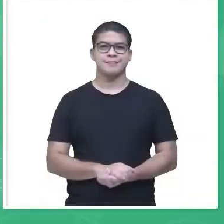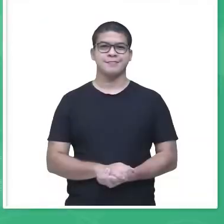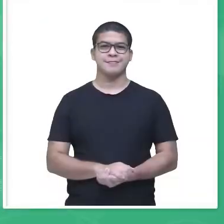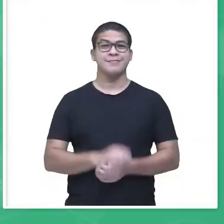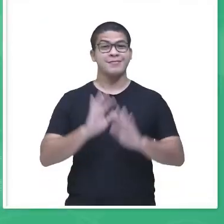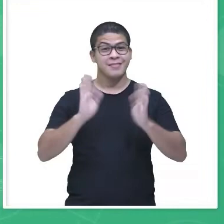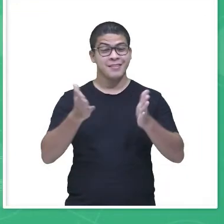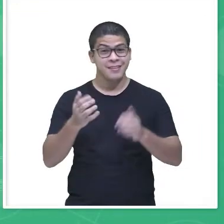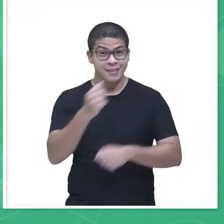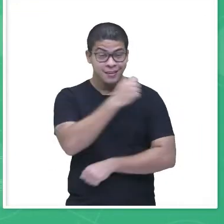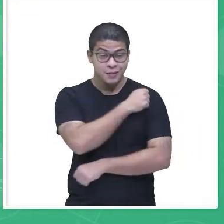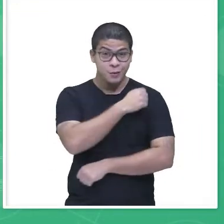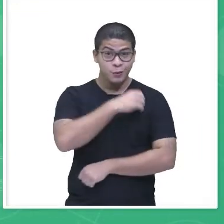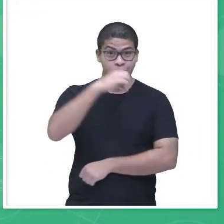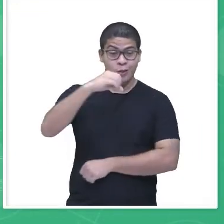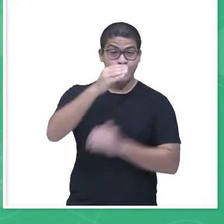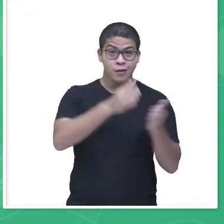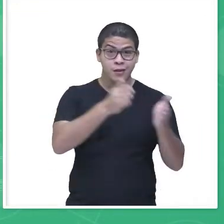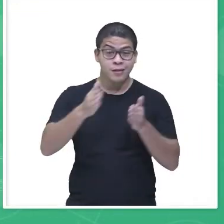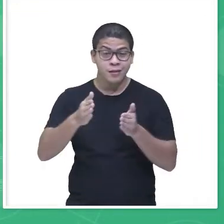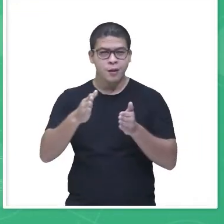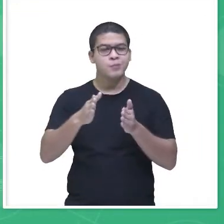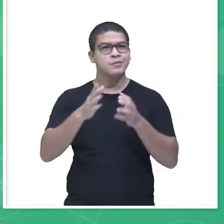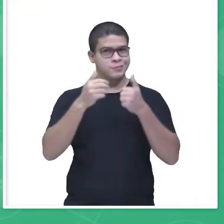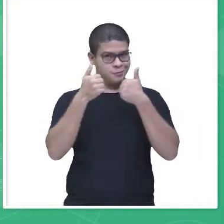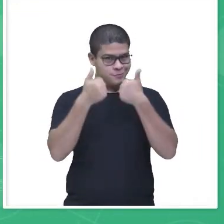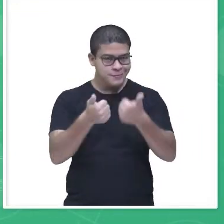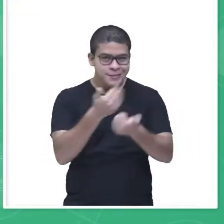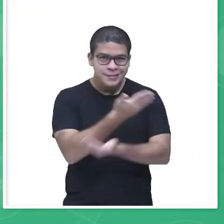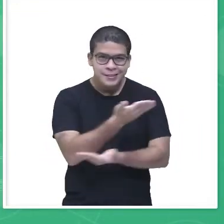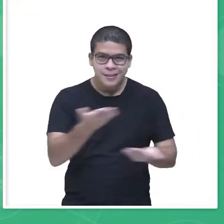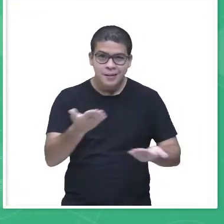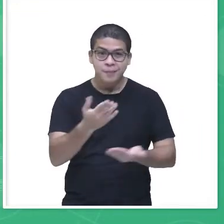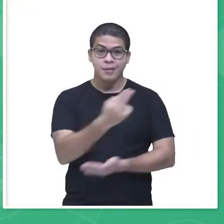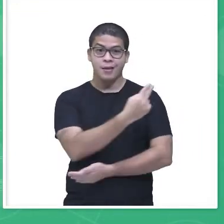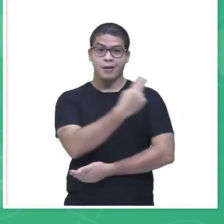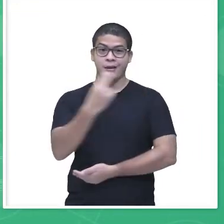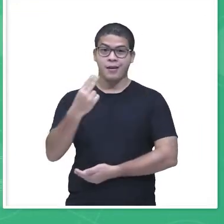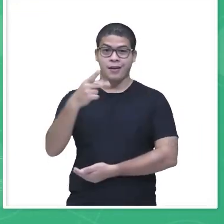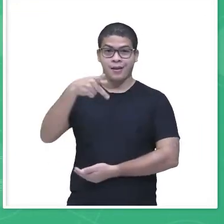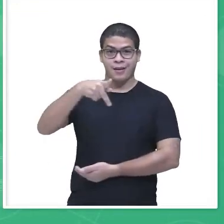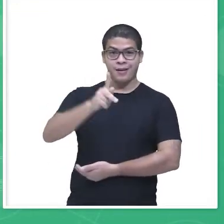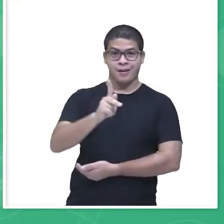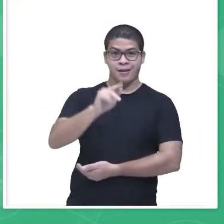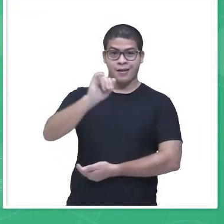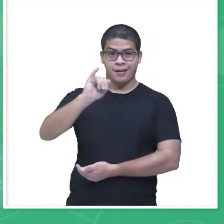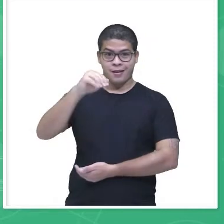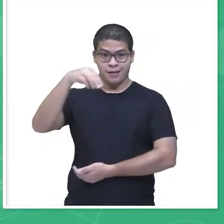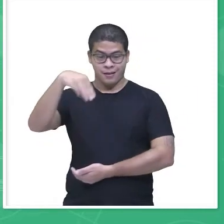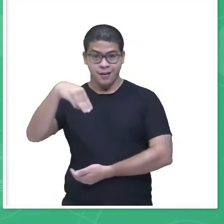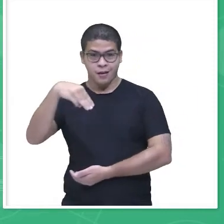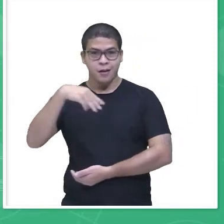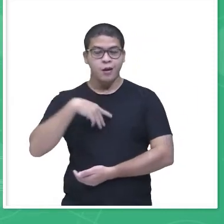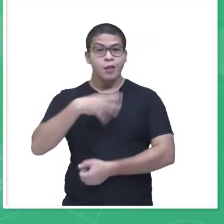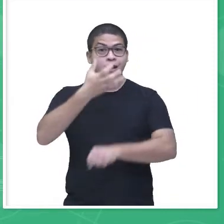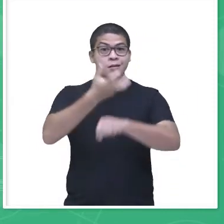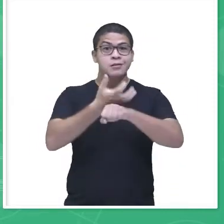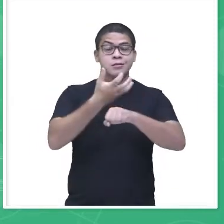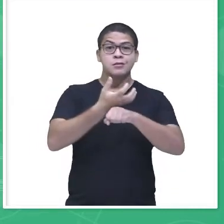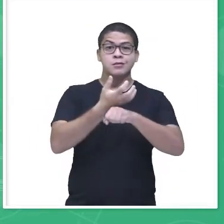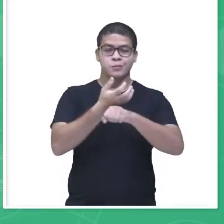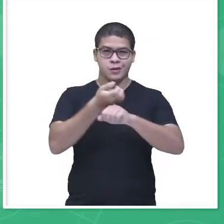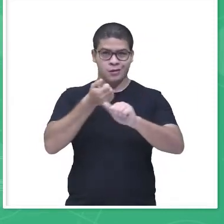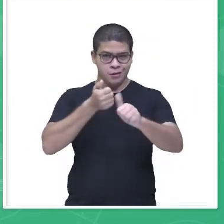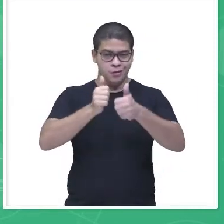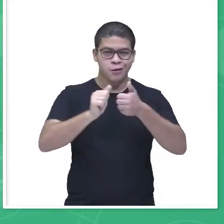Olá, alunos da nona etapa, tudo bem com vocês? Eu sou o professor Kim Raoni, da componente Educação Física,